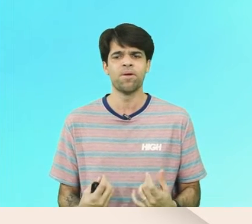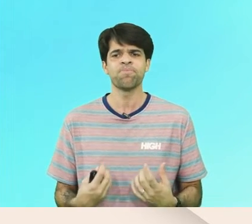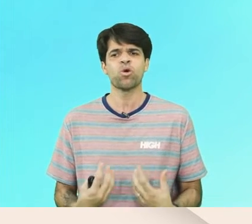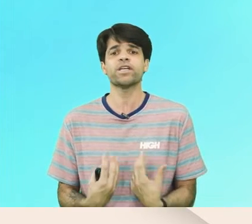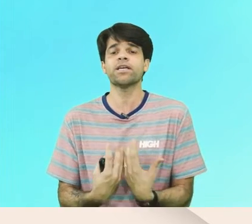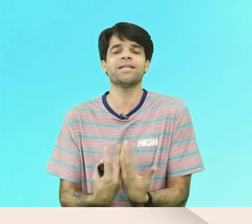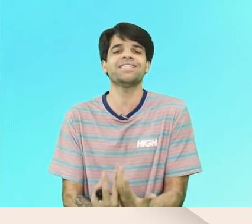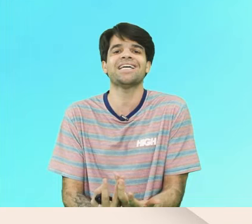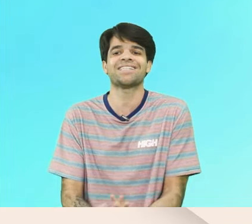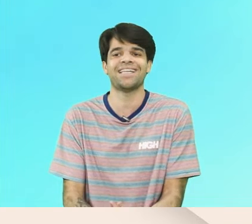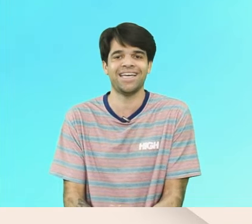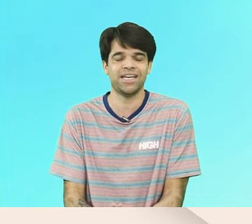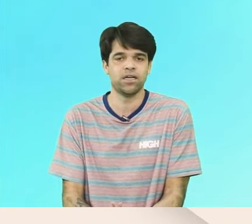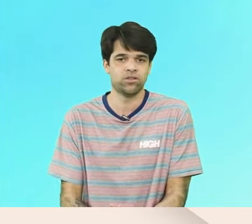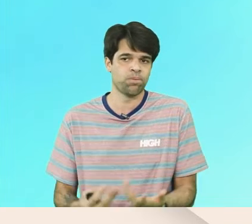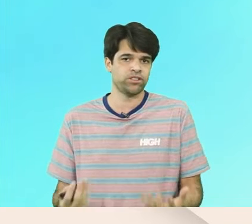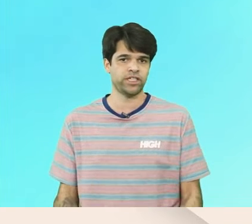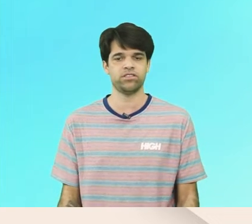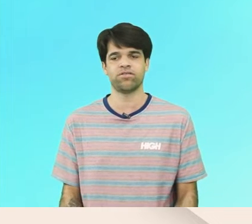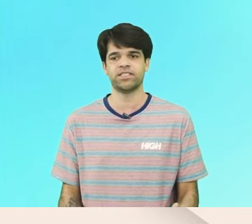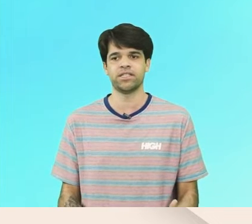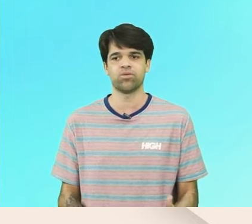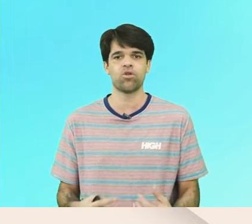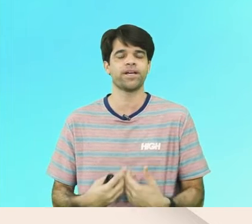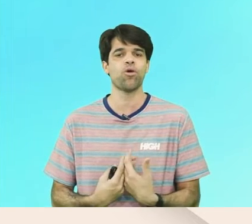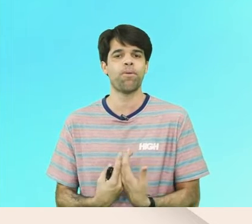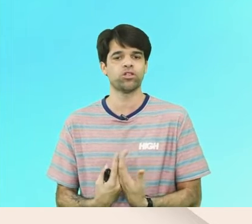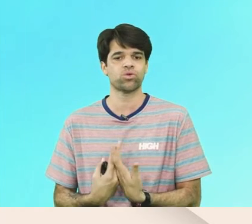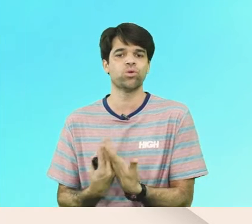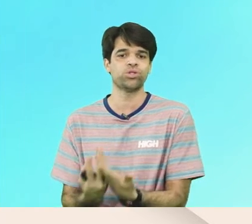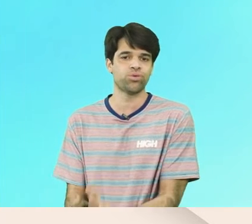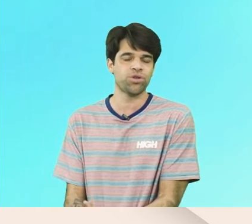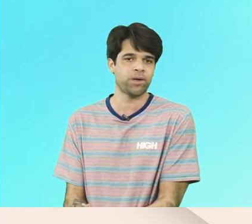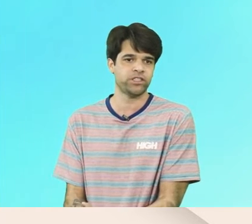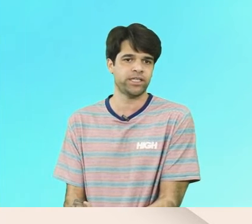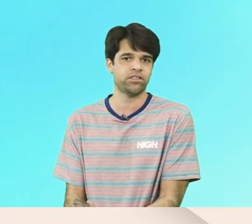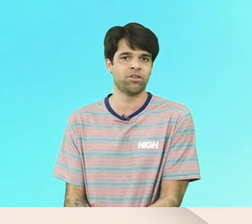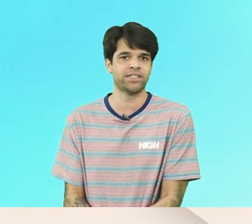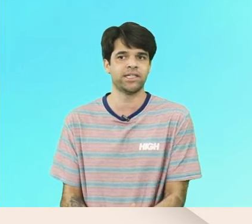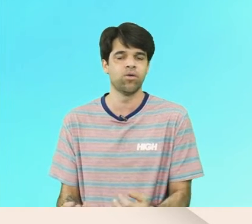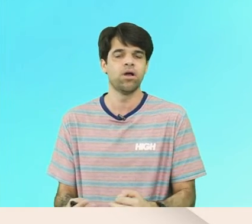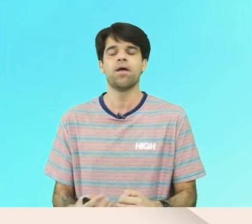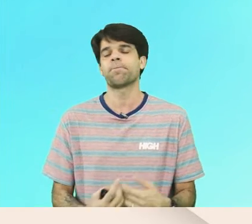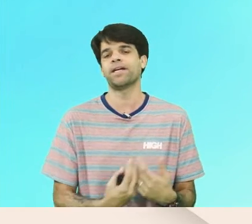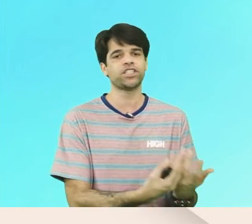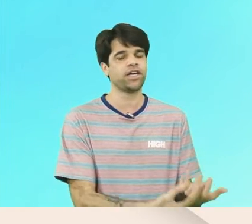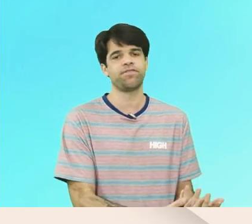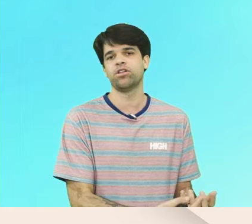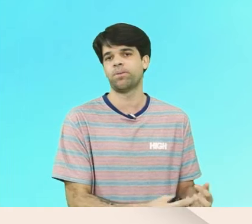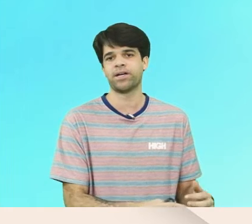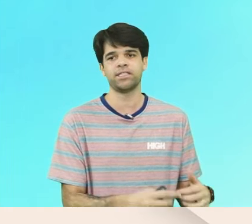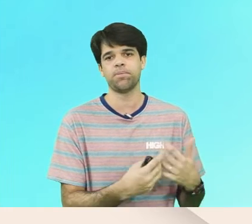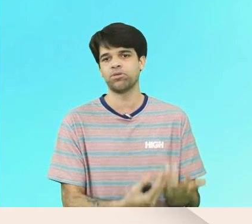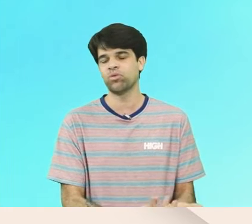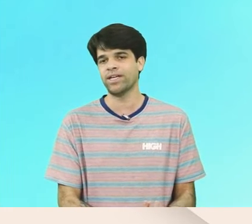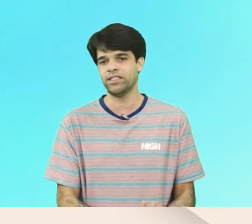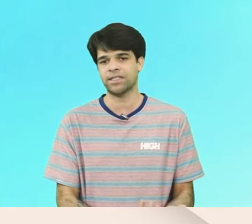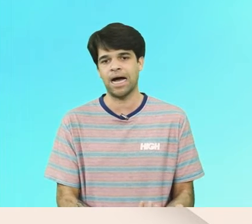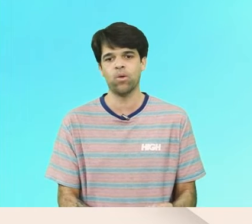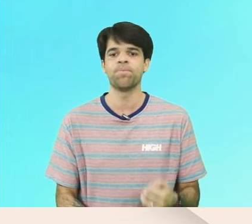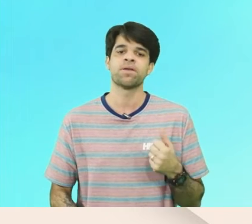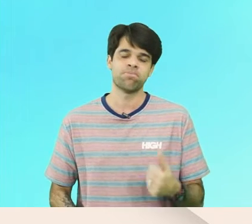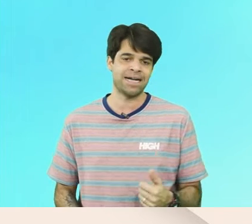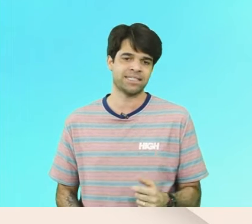por exemplo, o que precisa ter num projeto de inovação? Como é que eu posso construir um projeto de inovação para inscrevê-lo, por exemplo,